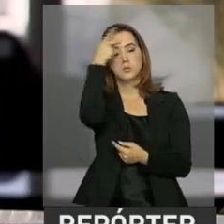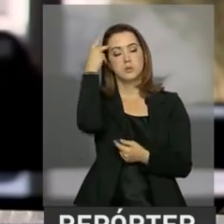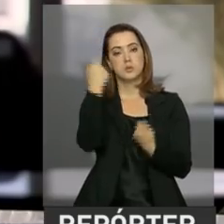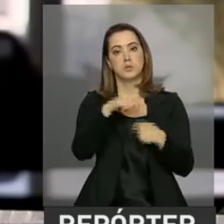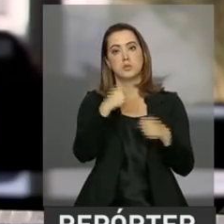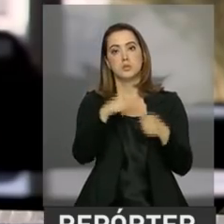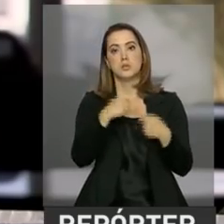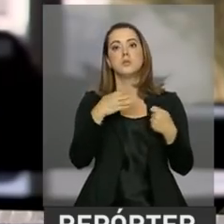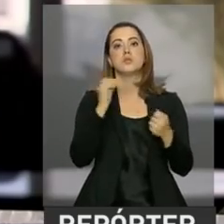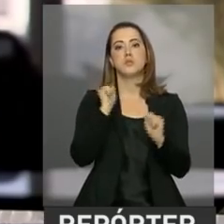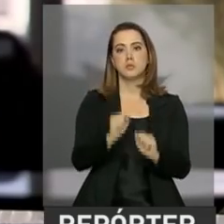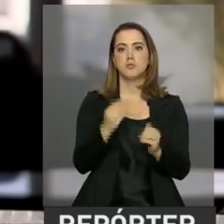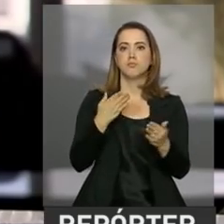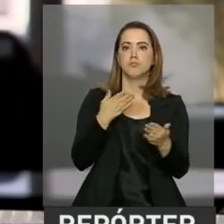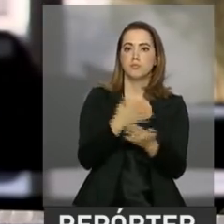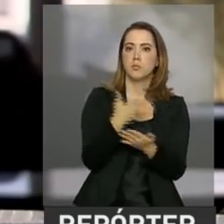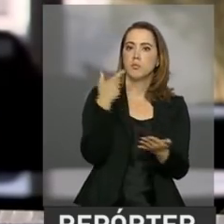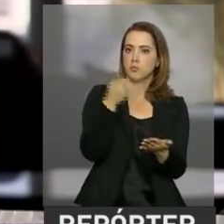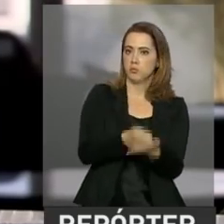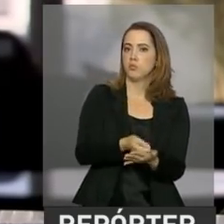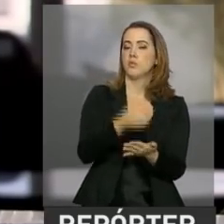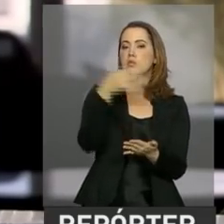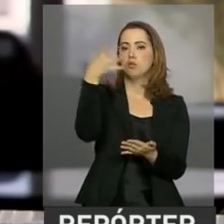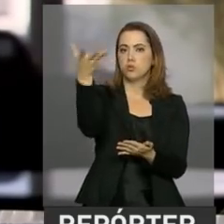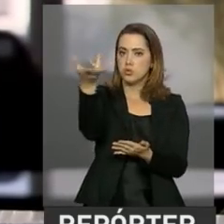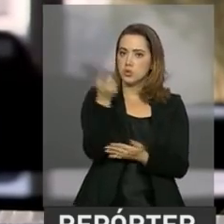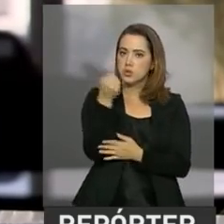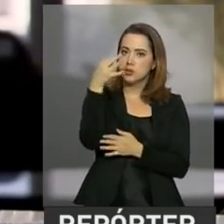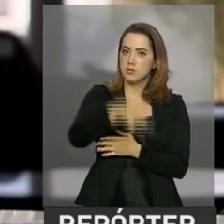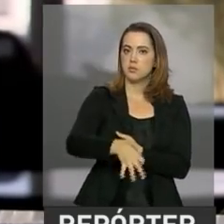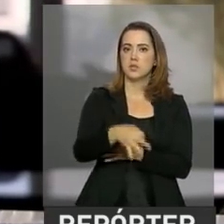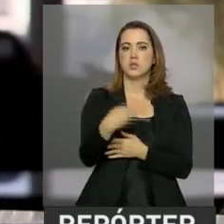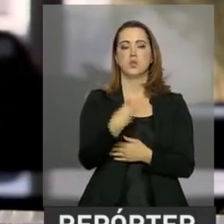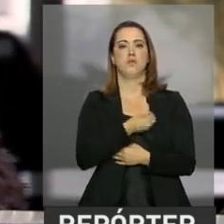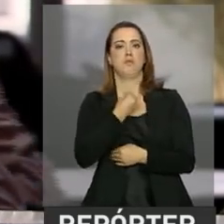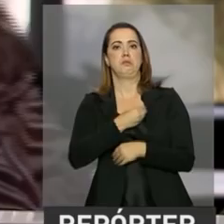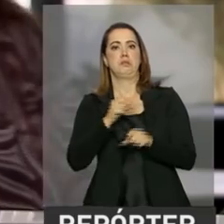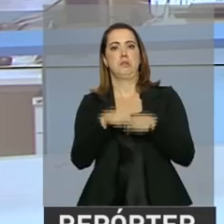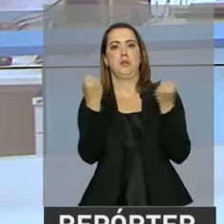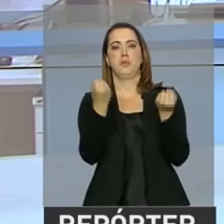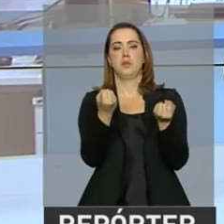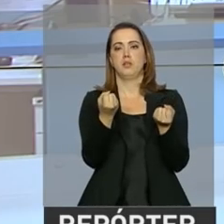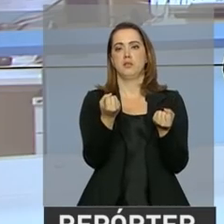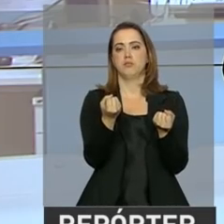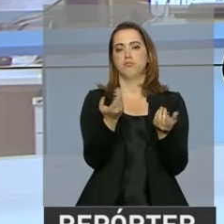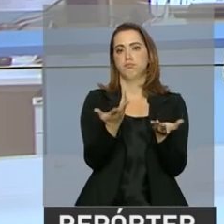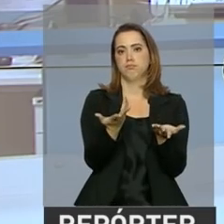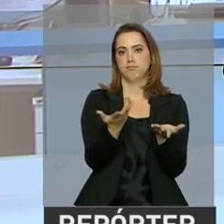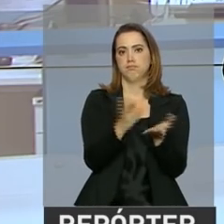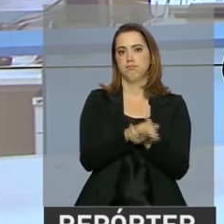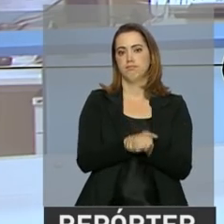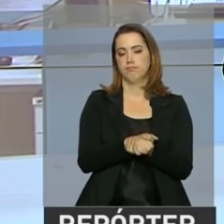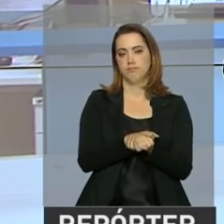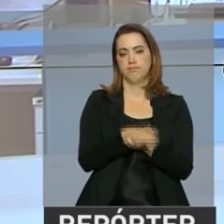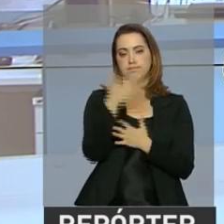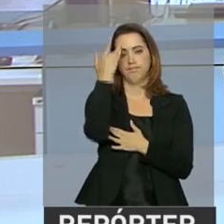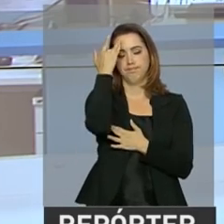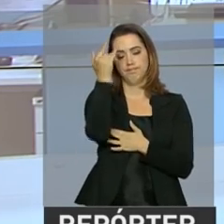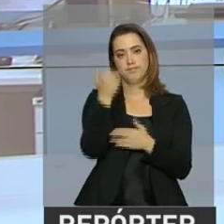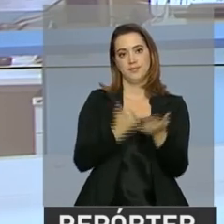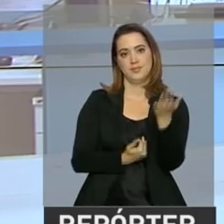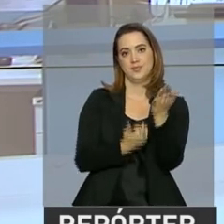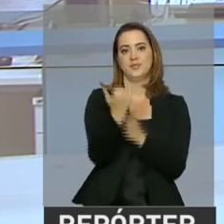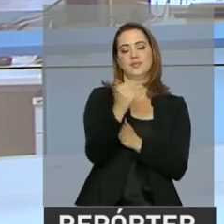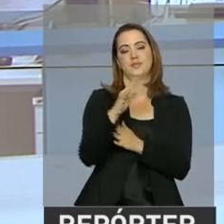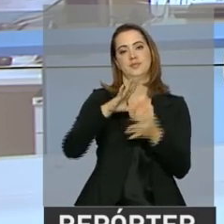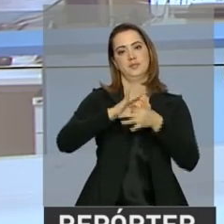da Previdência possam ter a certeza que receberão seus benefícios e não viverão com a Previdência quebrada. Amanhã começam as Paralimpíadas